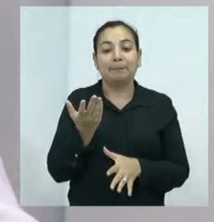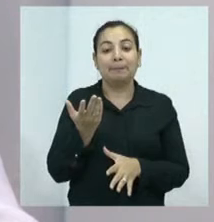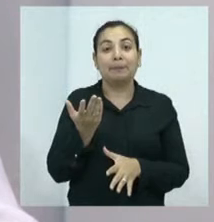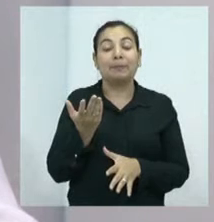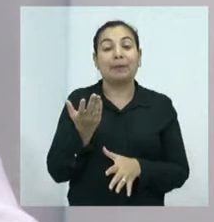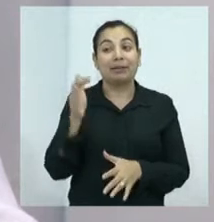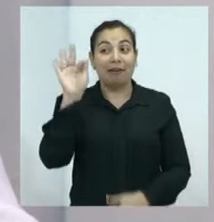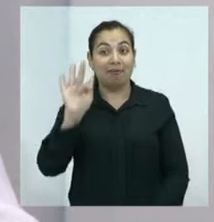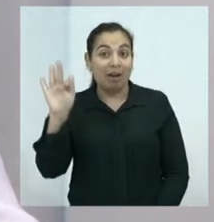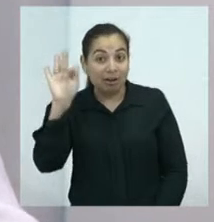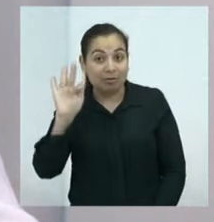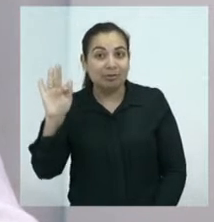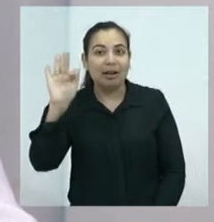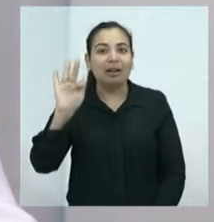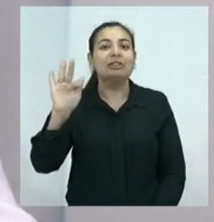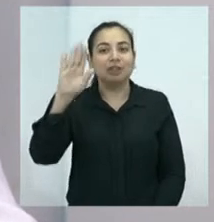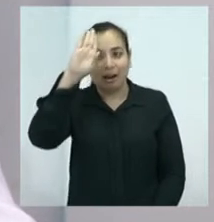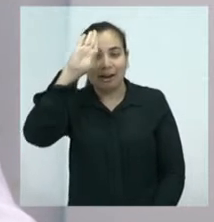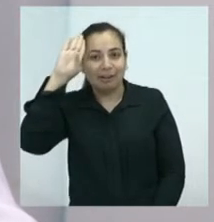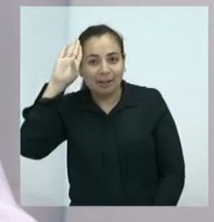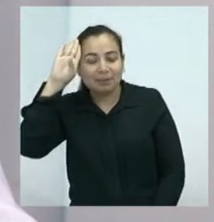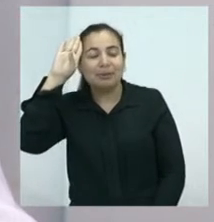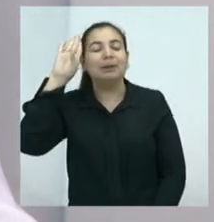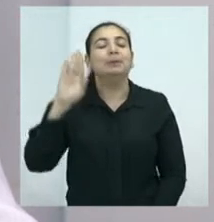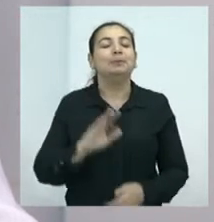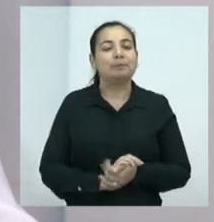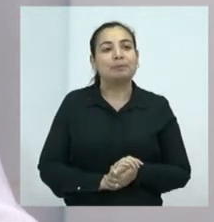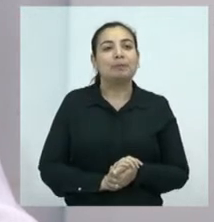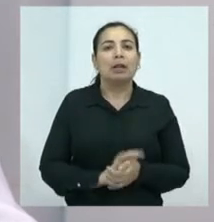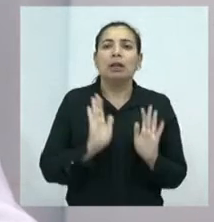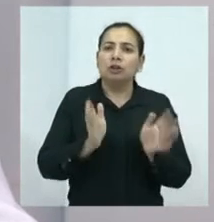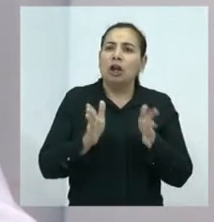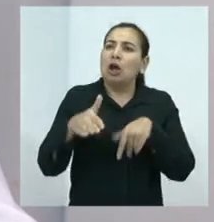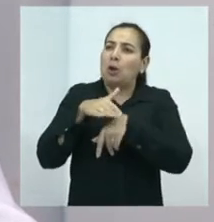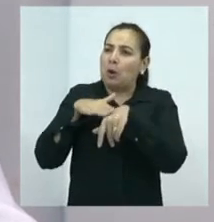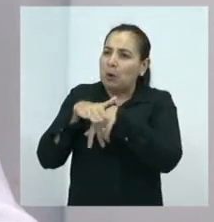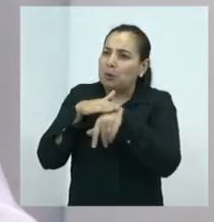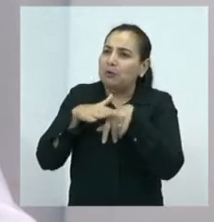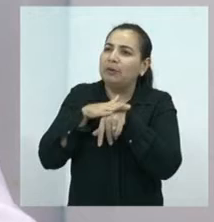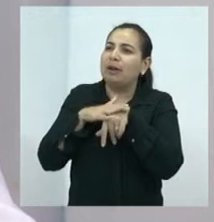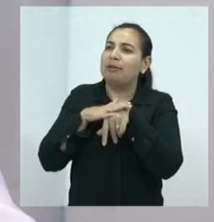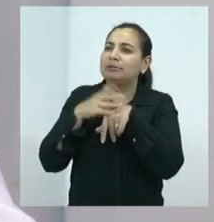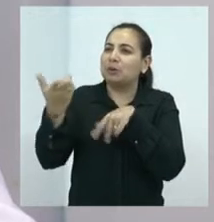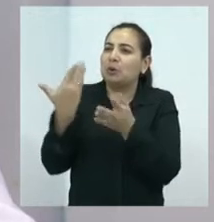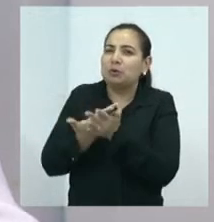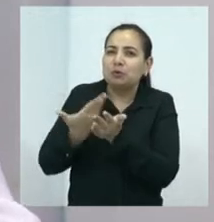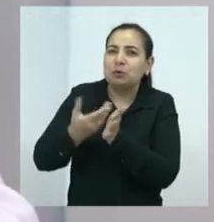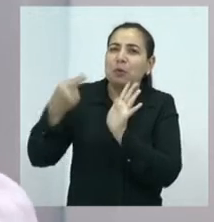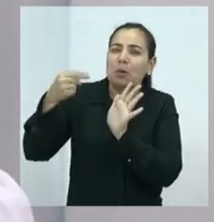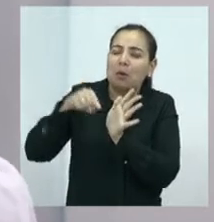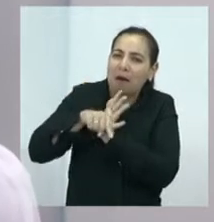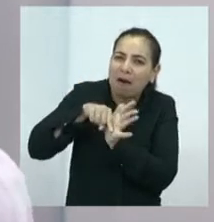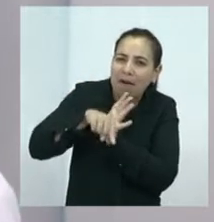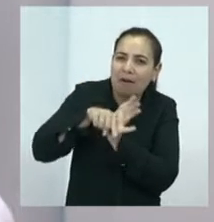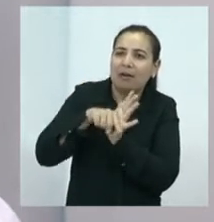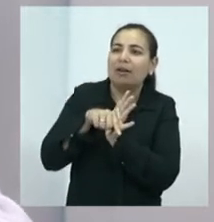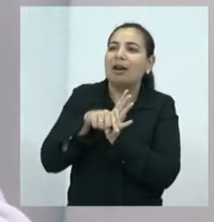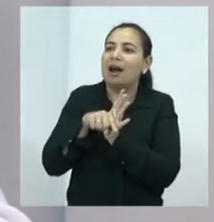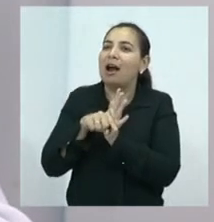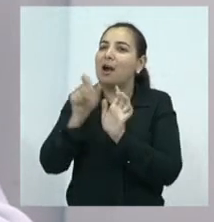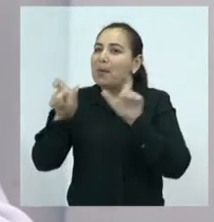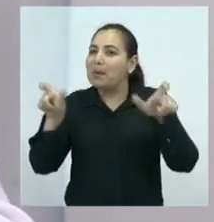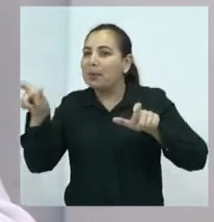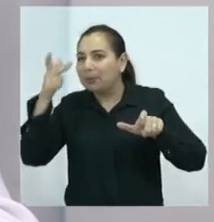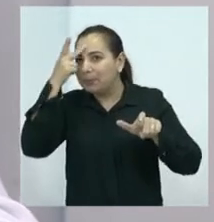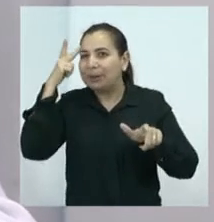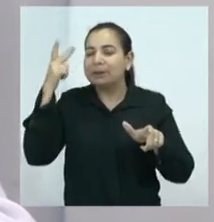academia, né? Então, a gente, já conversei com alguns estudiosos do assunto, algumas pessoas, e, infelizmente, essa foi uma